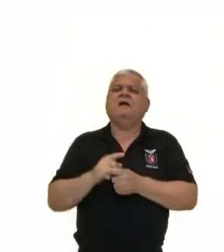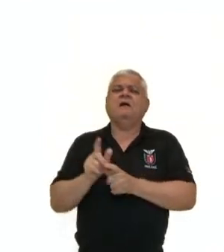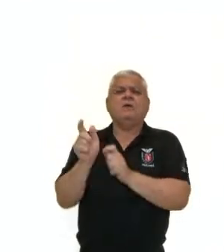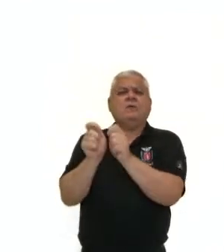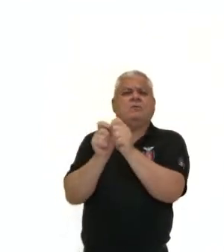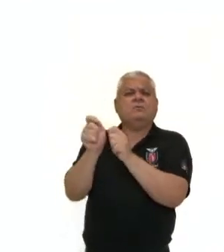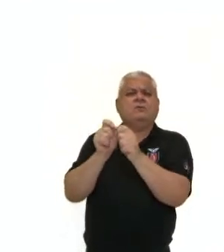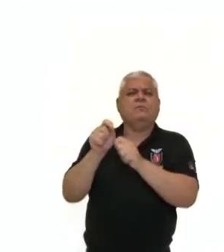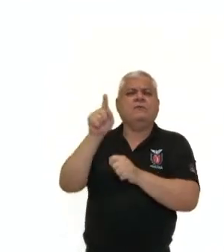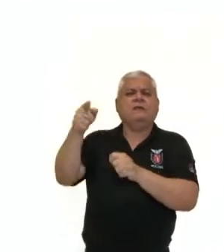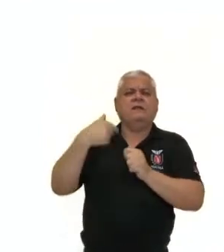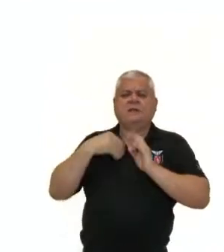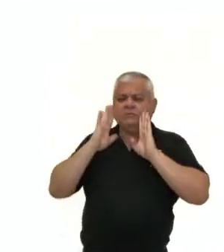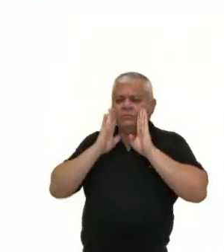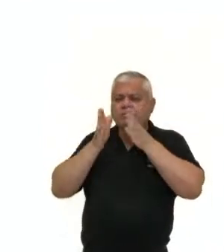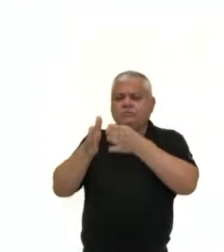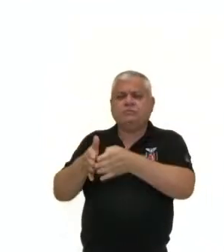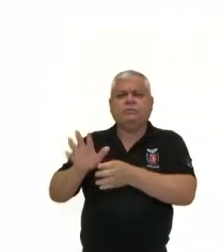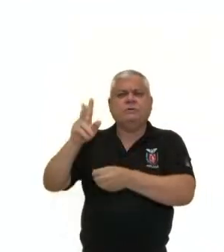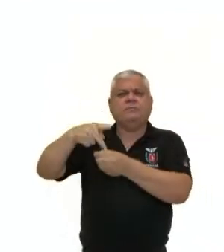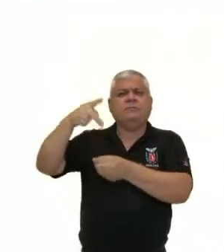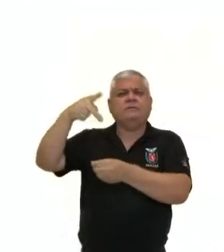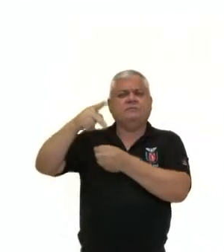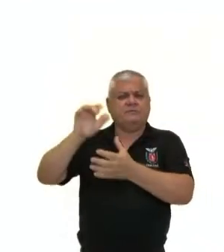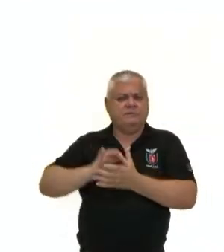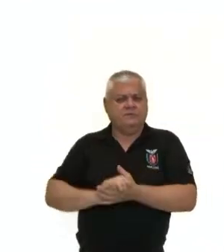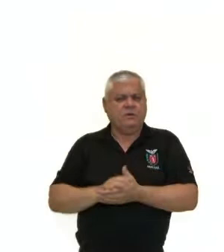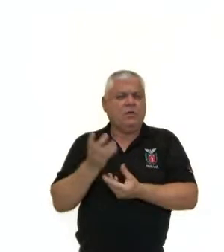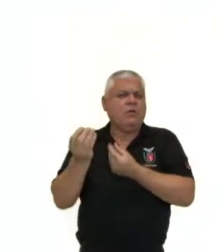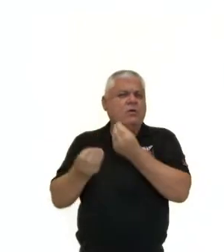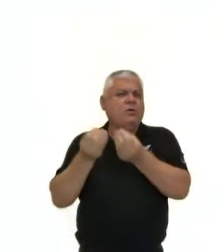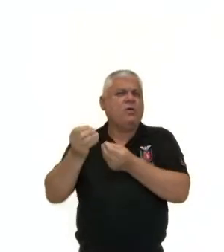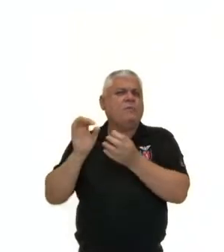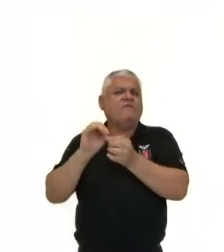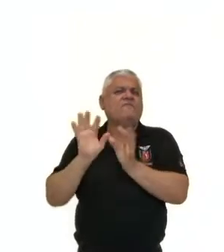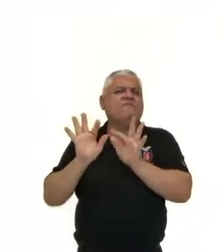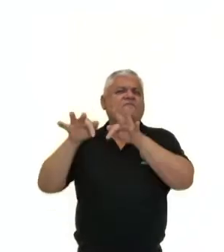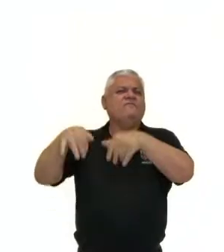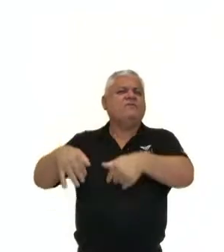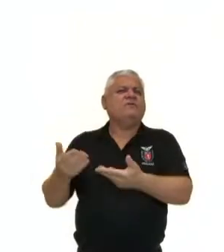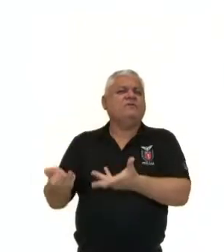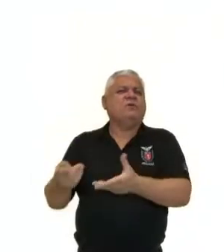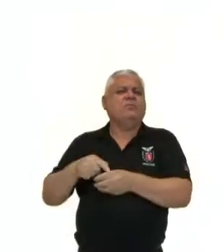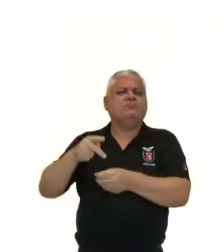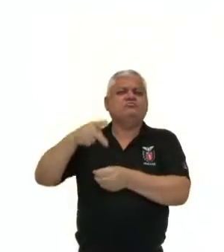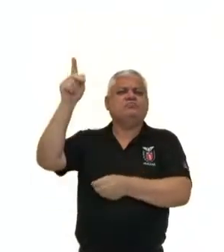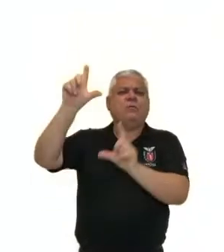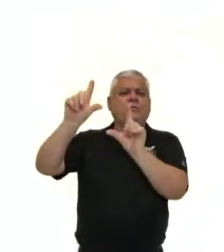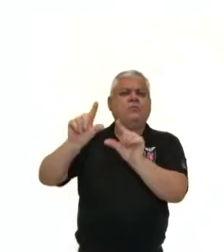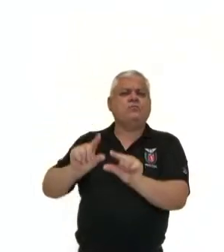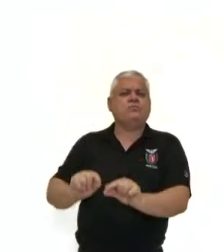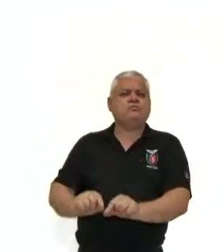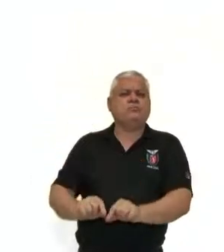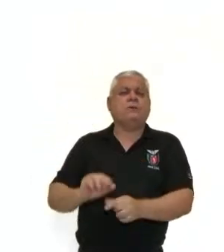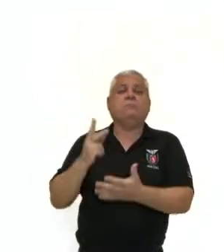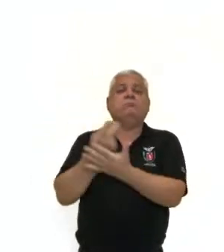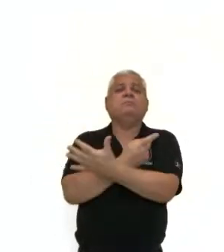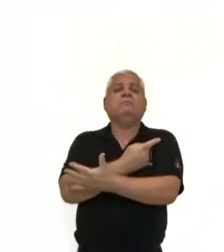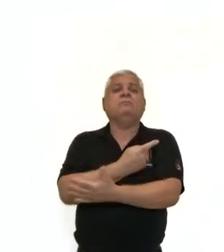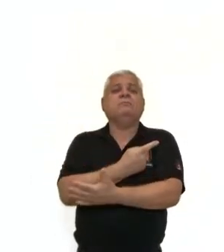é baseada na extração de petróleo e o que fazer diante do fim da utilização dessa fonte de energia bem